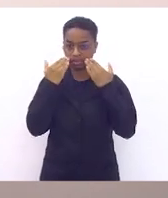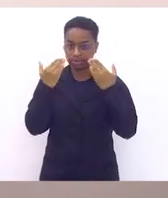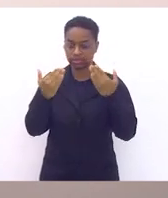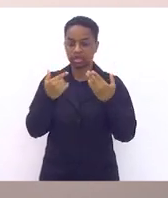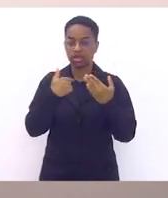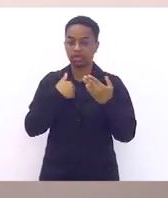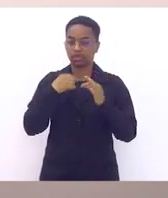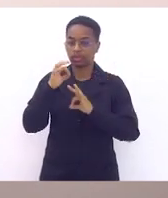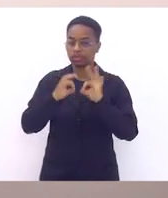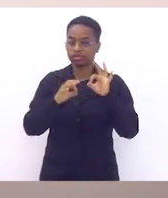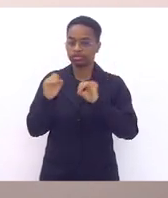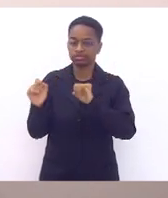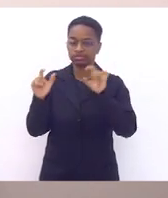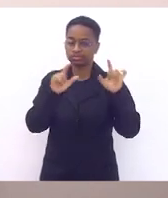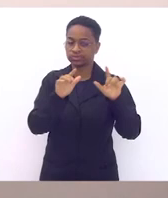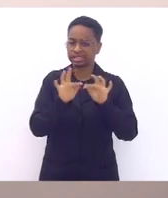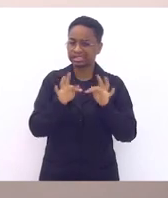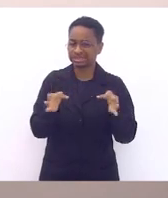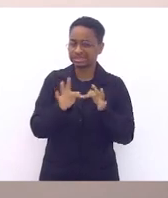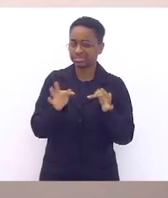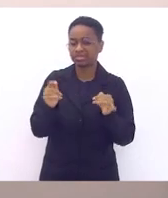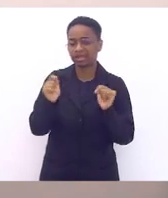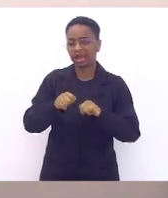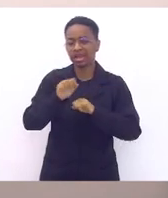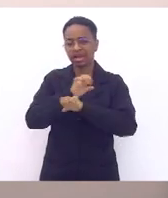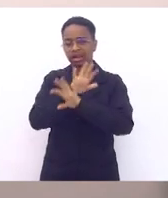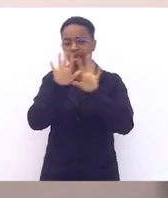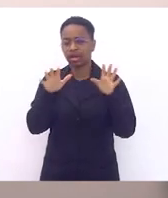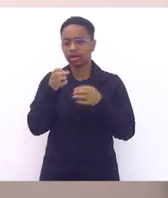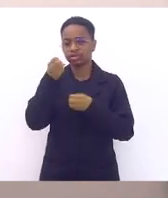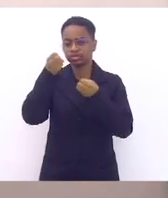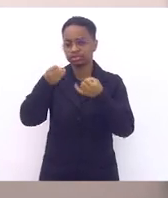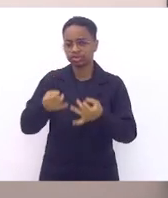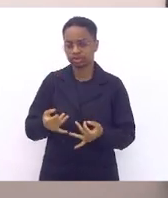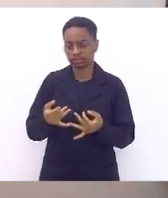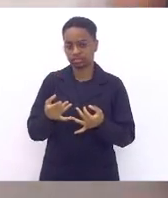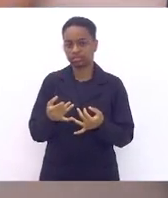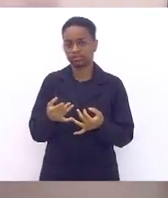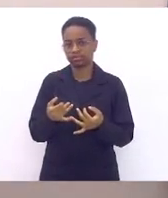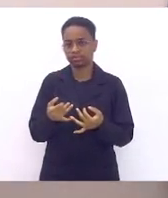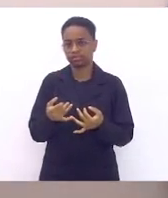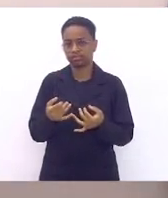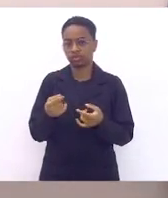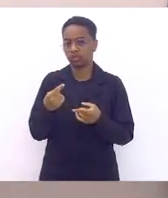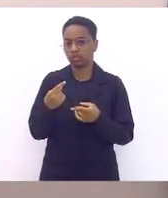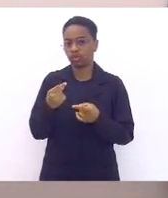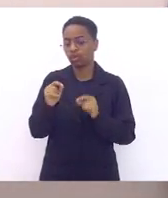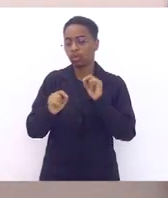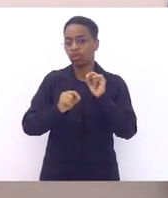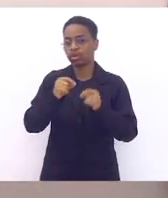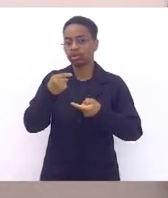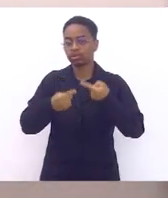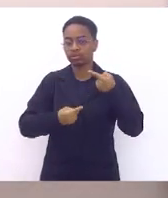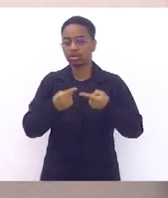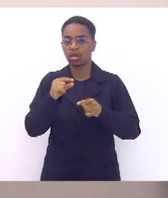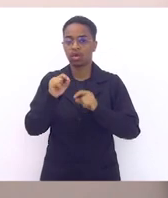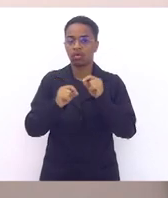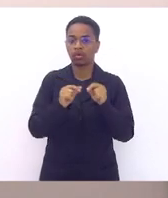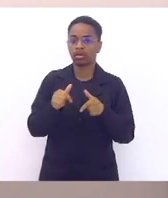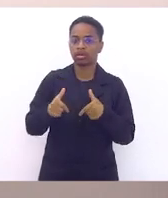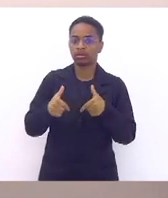breve para ficar mais claro a questão do que nós estamos fazendo, o que está sendo feito